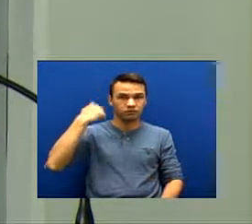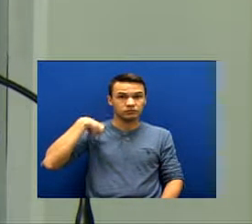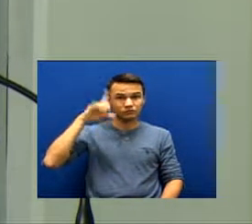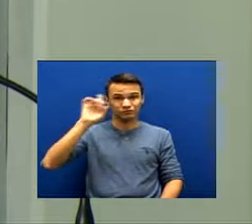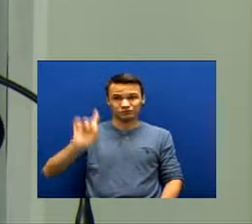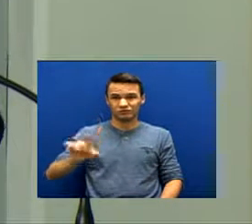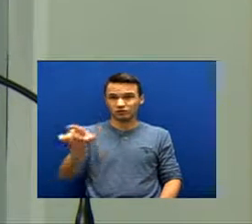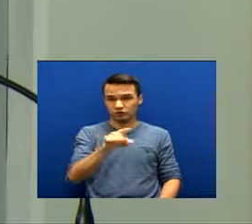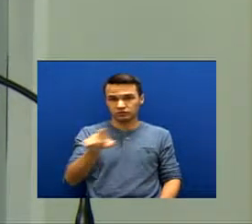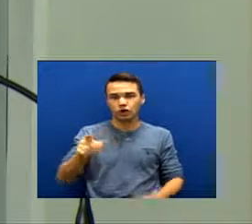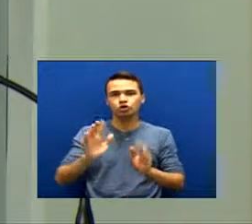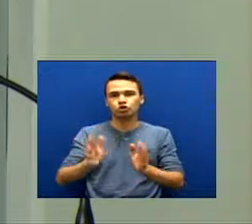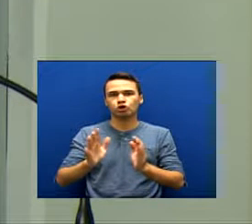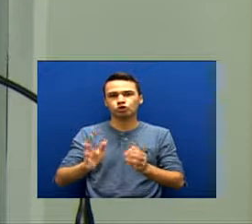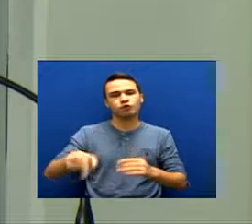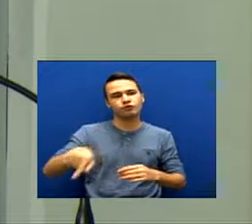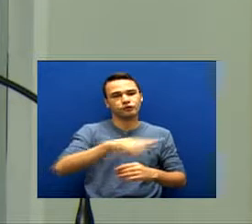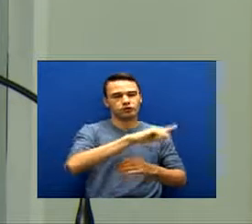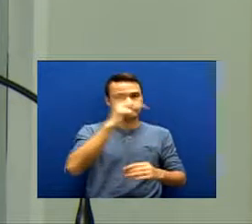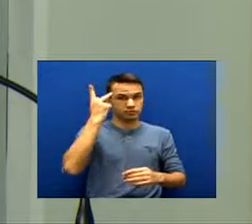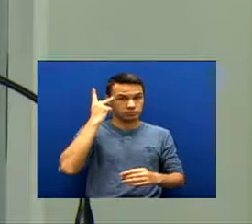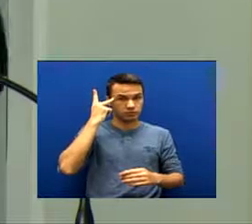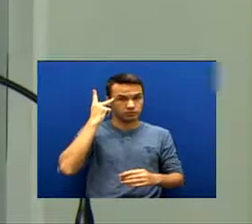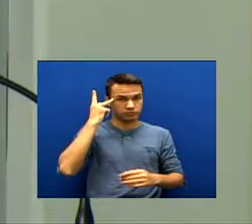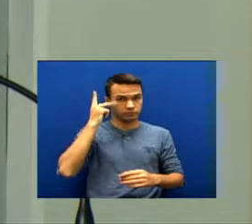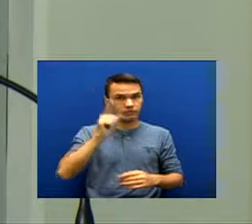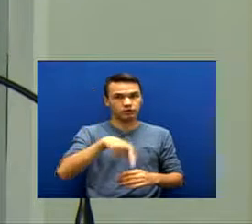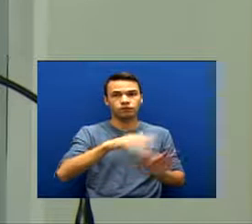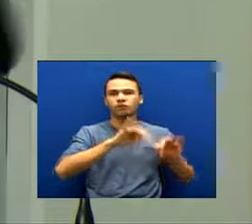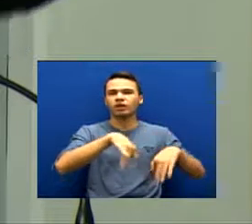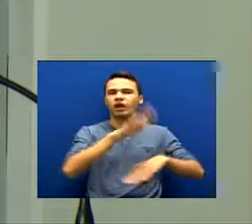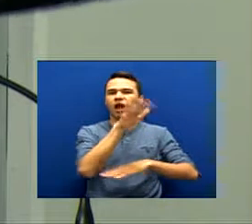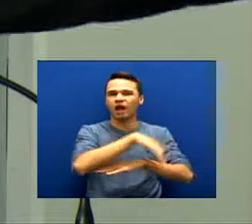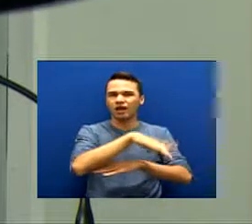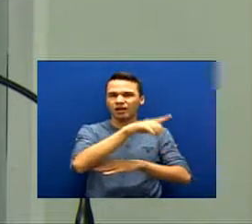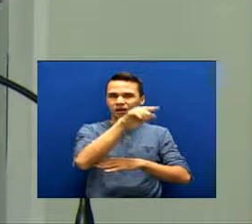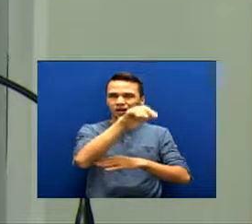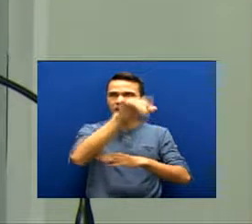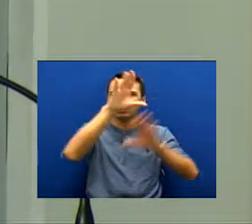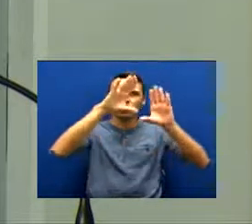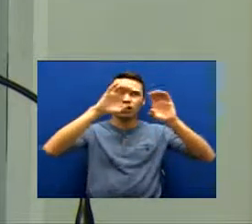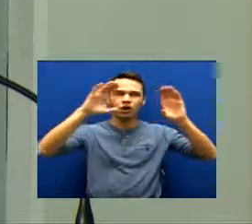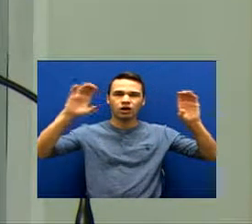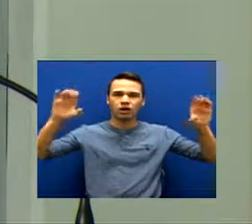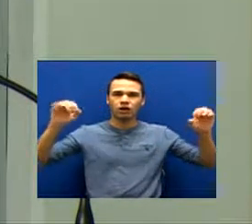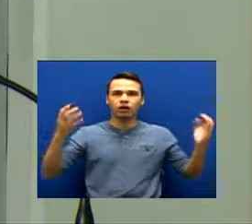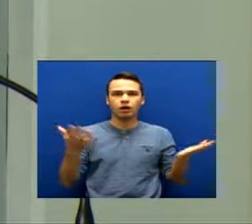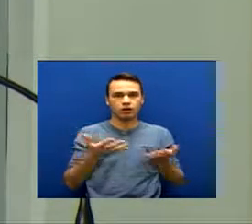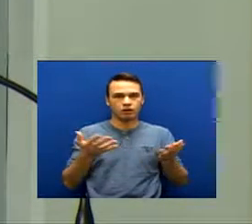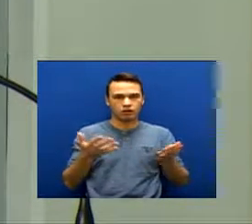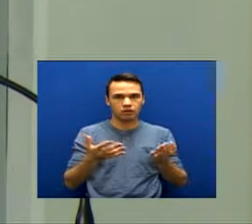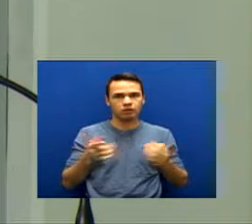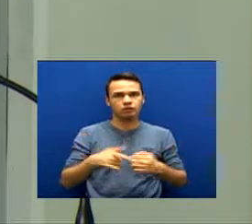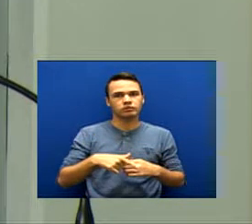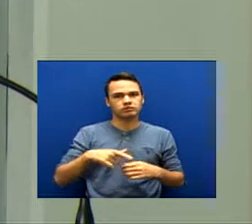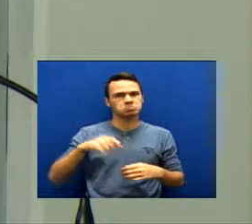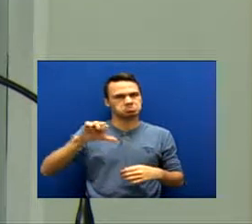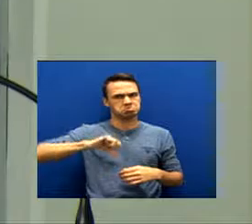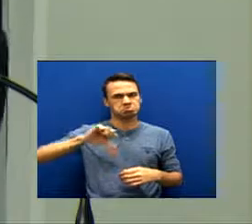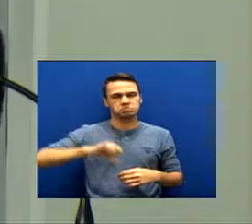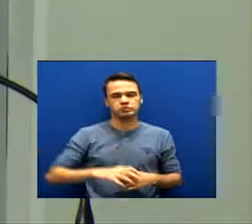Sempre que eu vivo nos momentos de aflição, eu me lembro daquela experiência que para mim era um medo